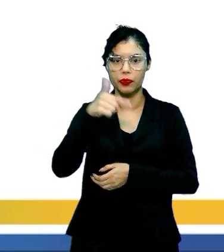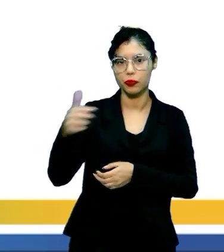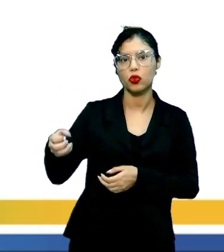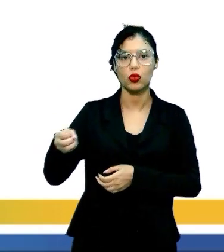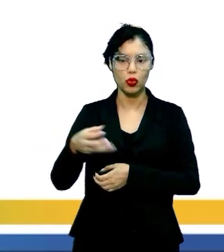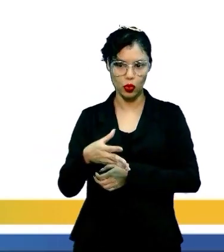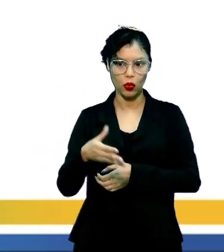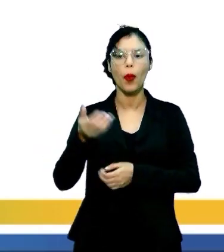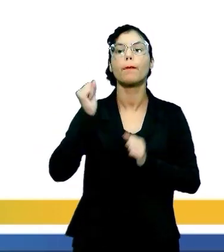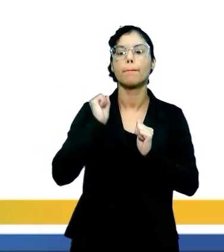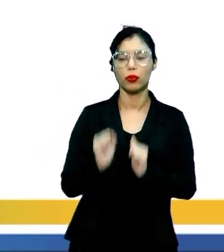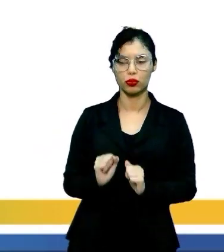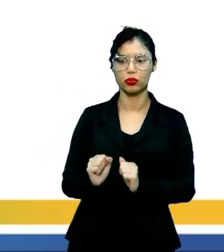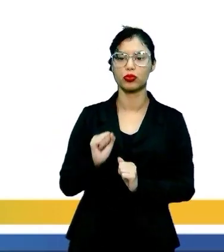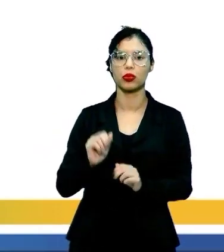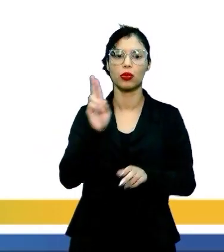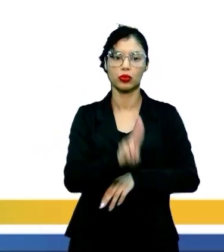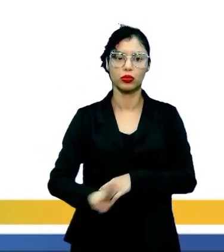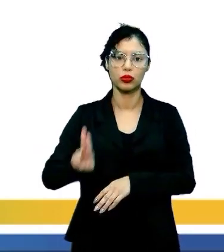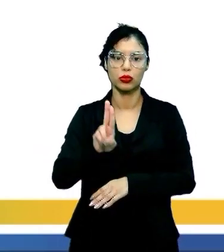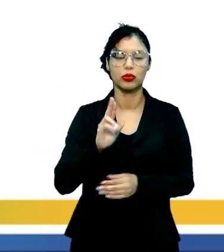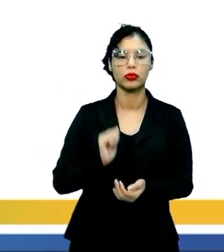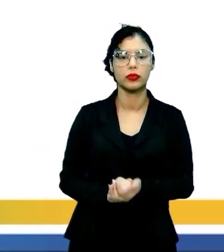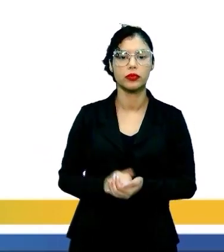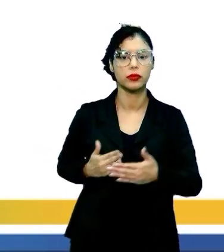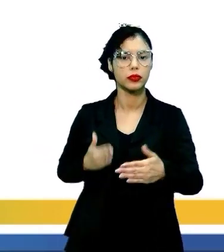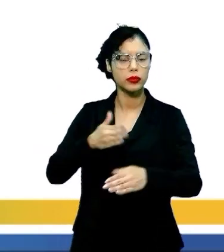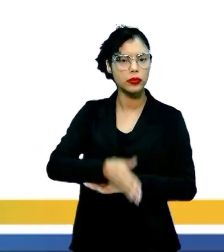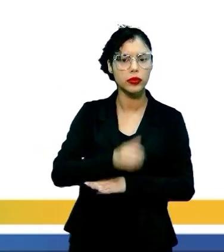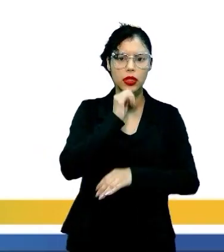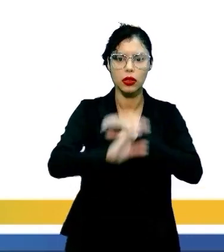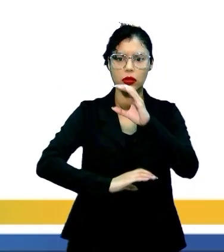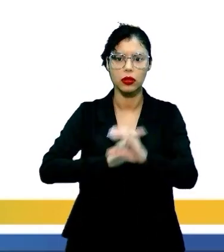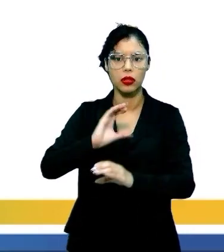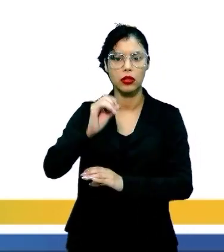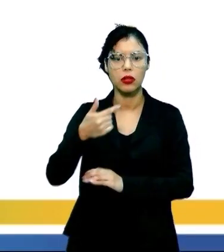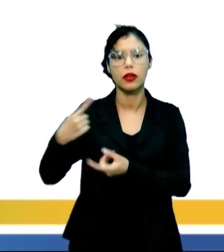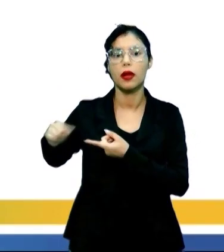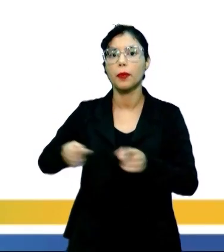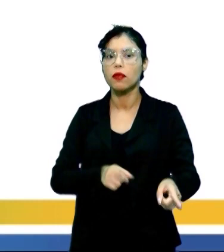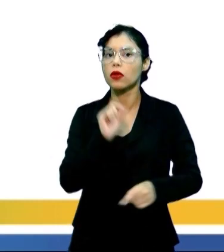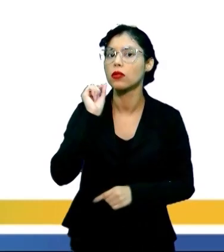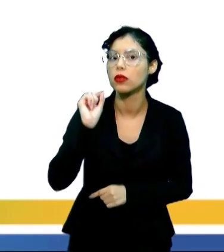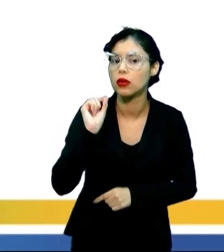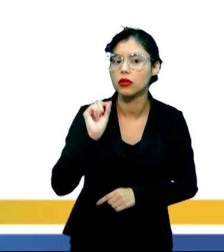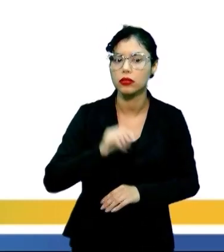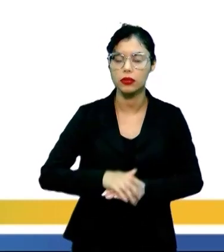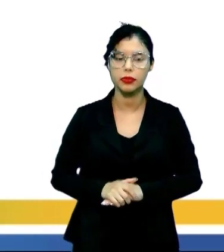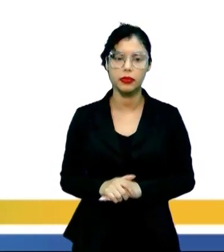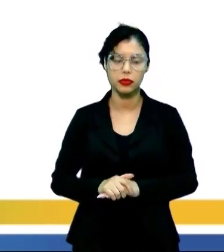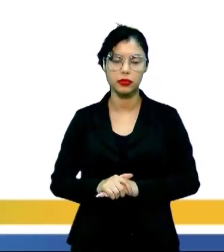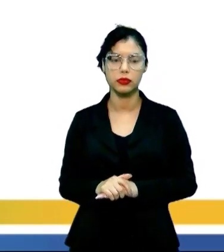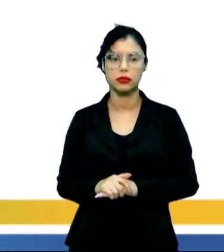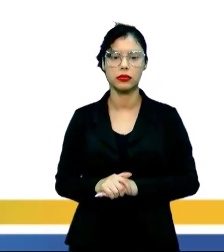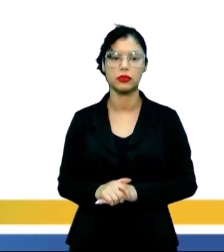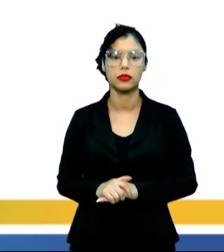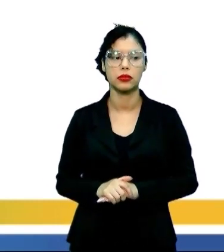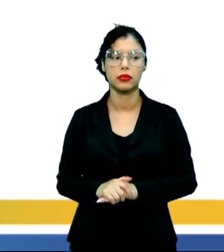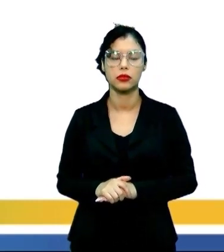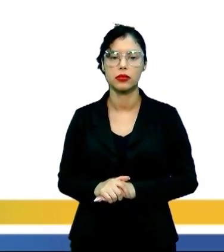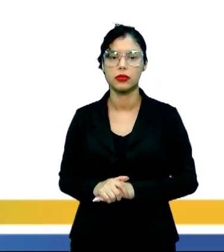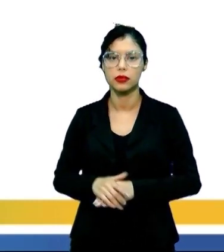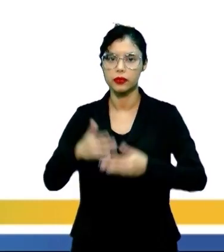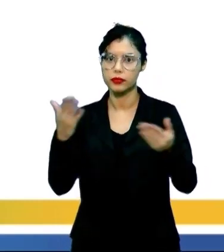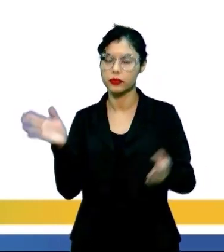renováveis. A utilização de combustíveis fósseis interfere no ciclo do carbono, pois provoca o quê? Será